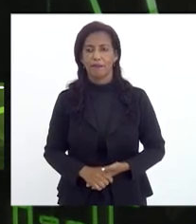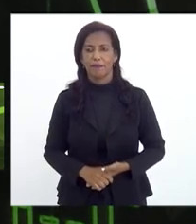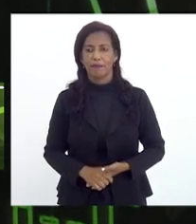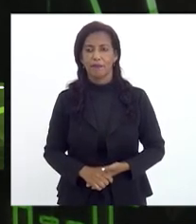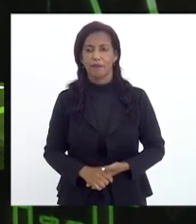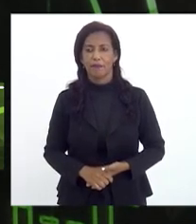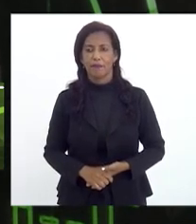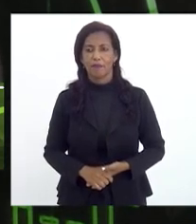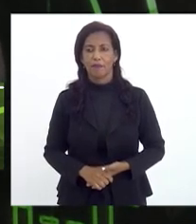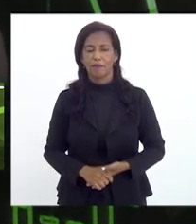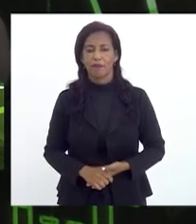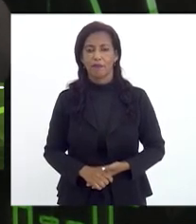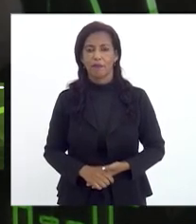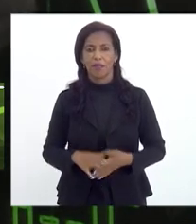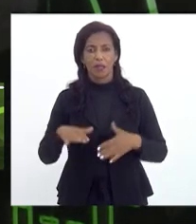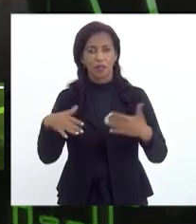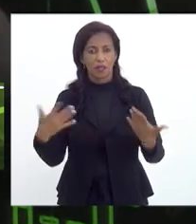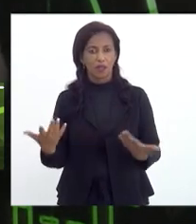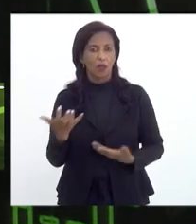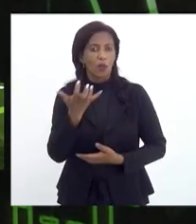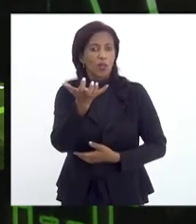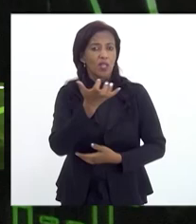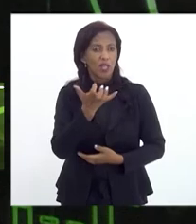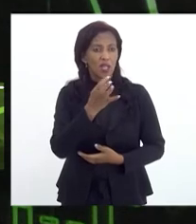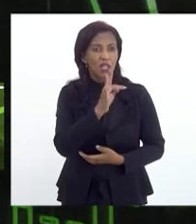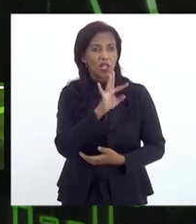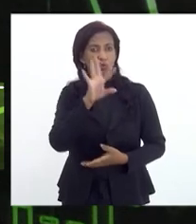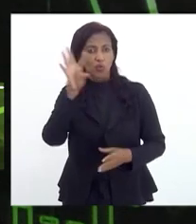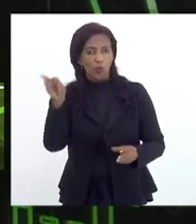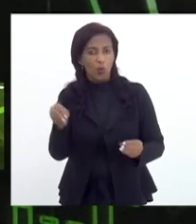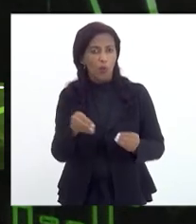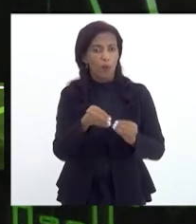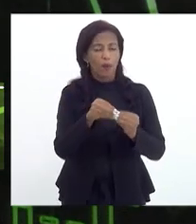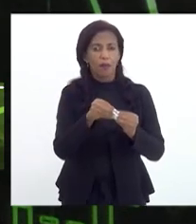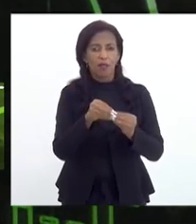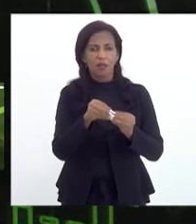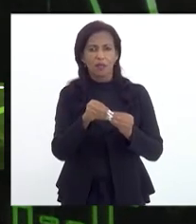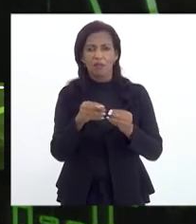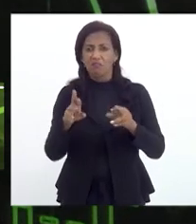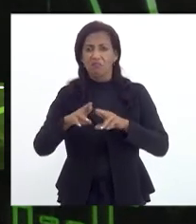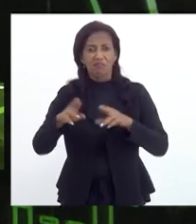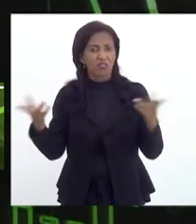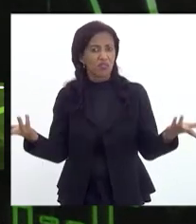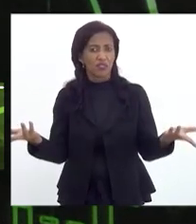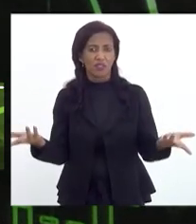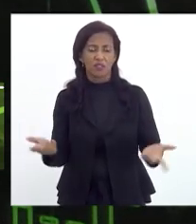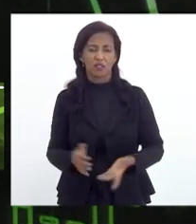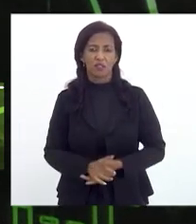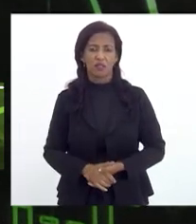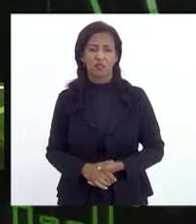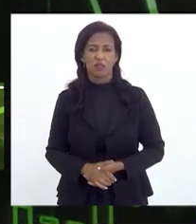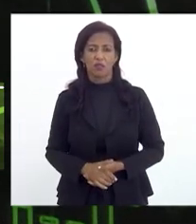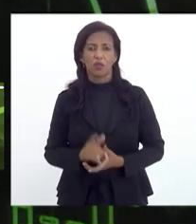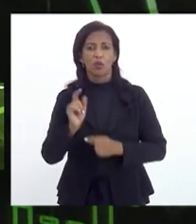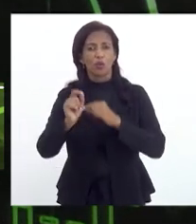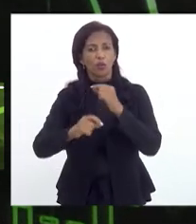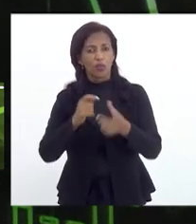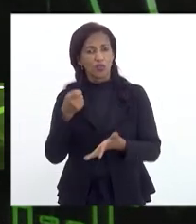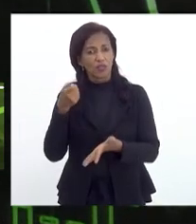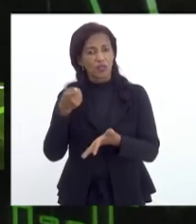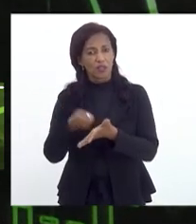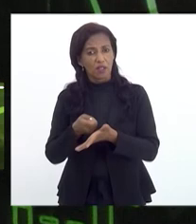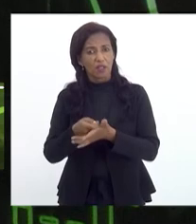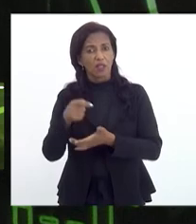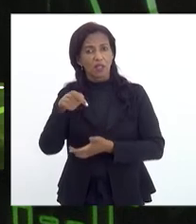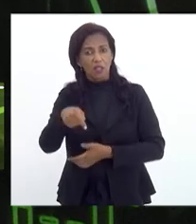O fato De querer Que o Tesouro Complemente Isso não faz A menor diferença O que a gente Está tentando É que